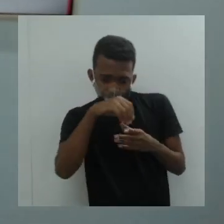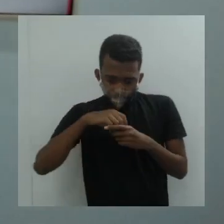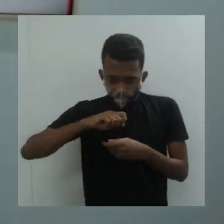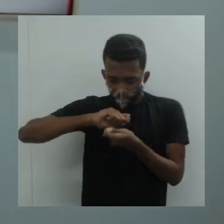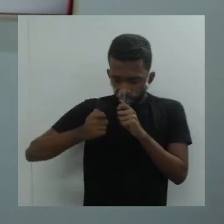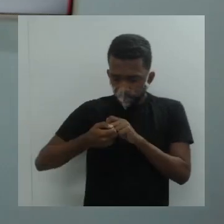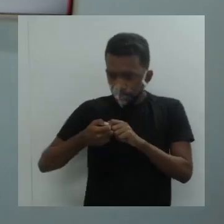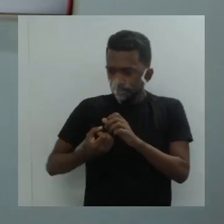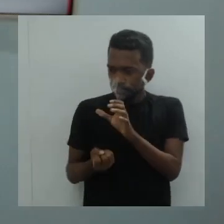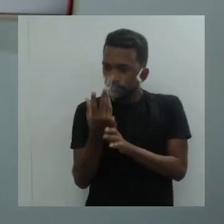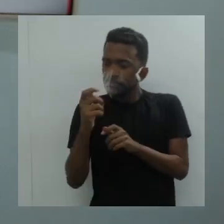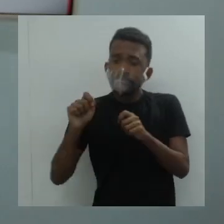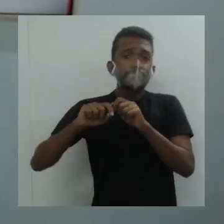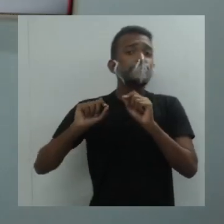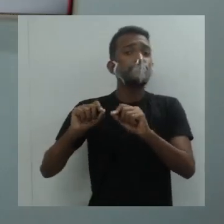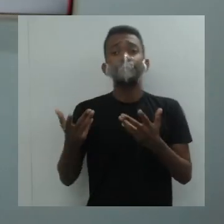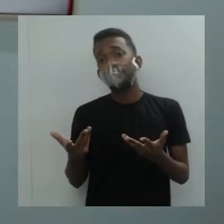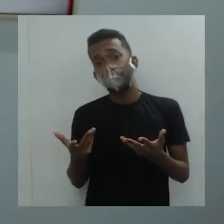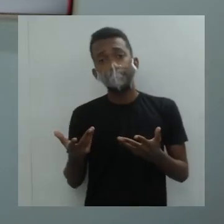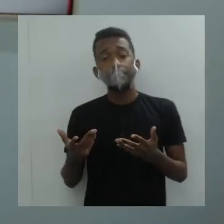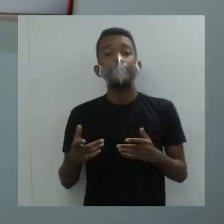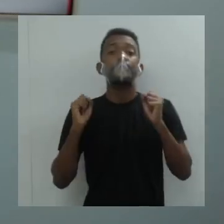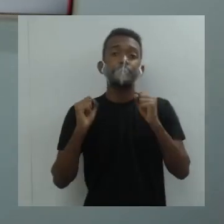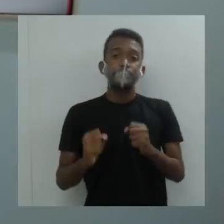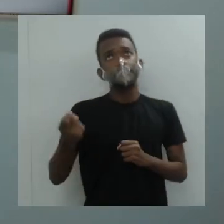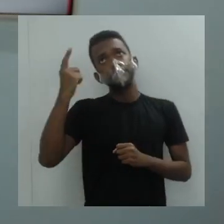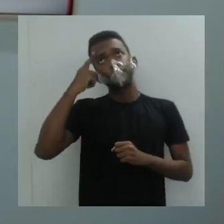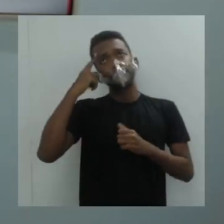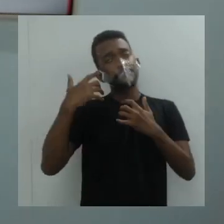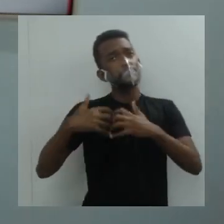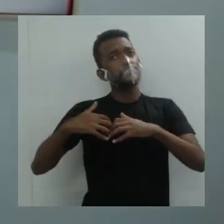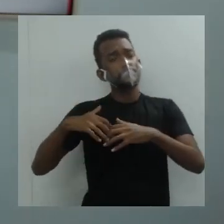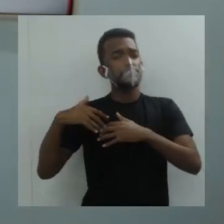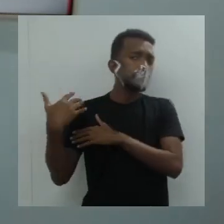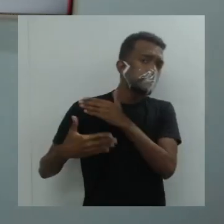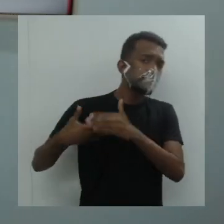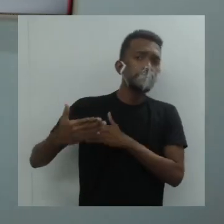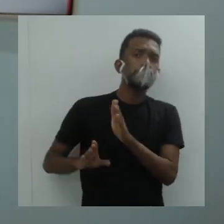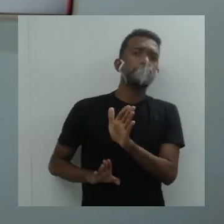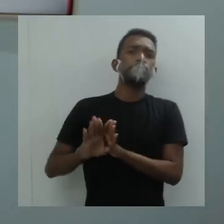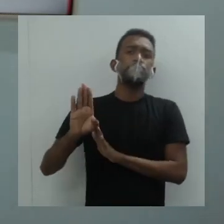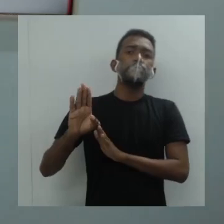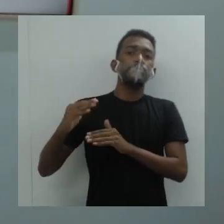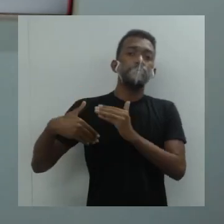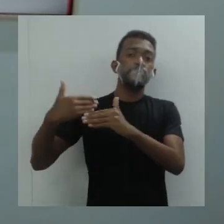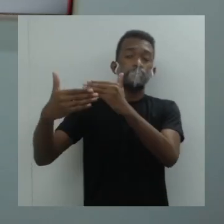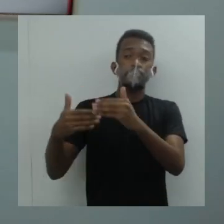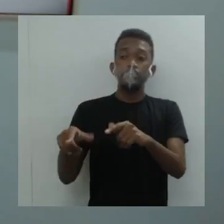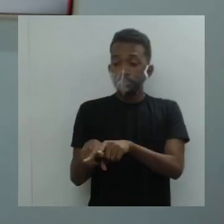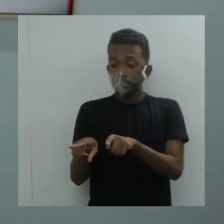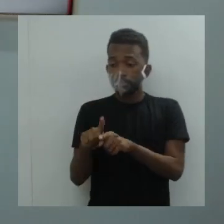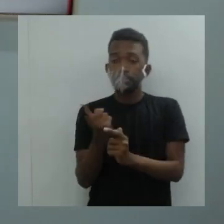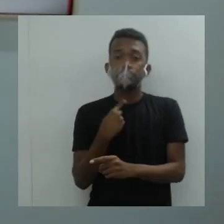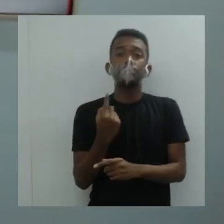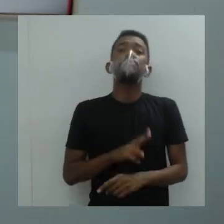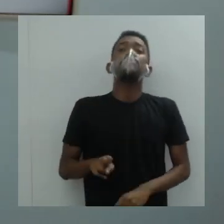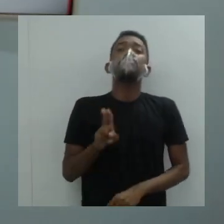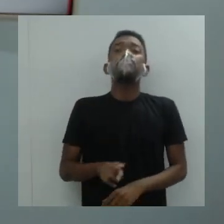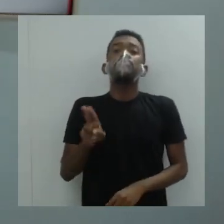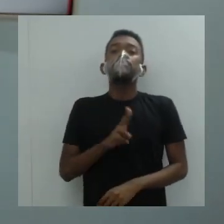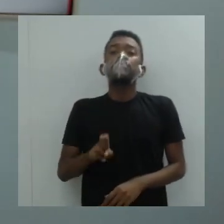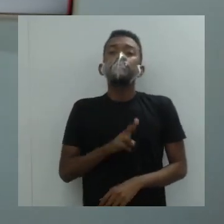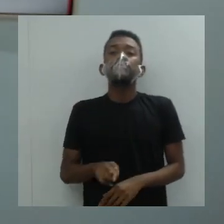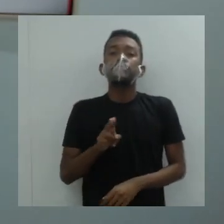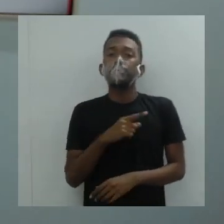agora sobre a questão do desenvolvimento e sobre de tudo aquilo que nós usamos, que